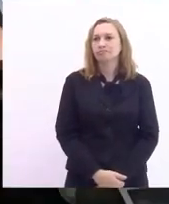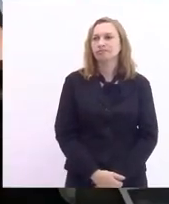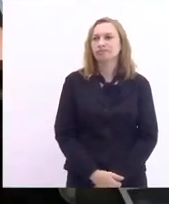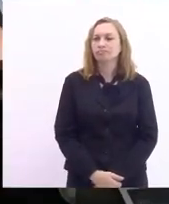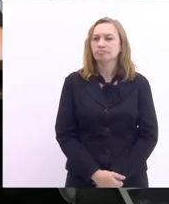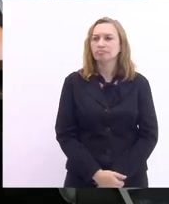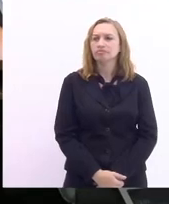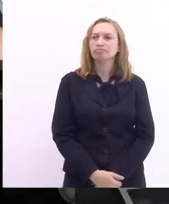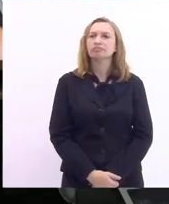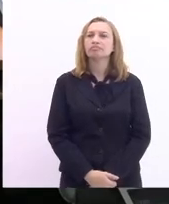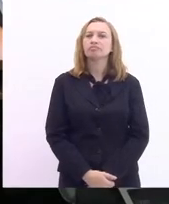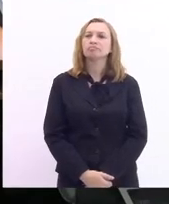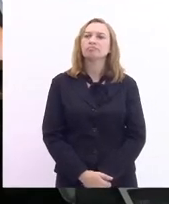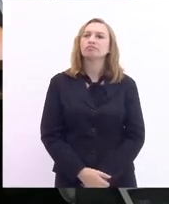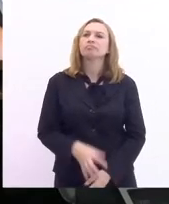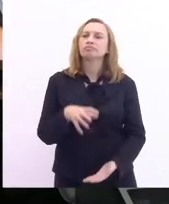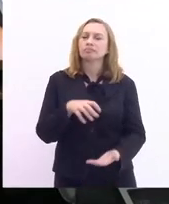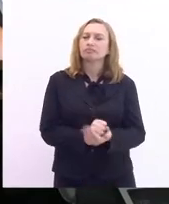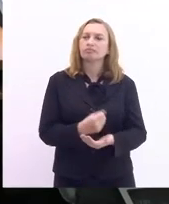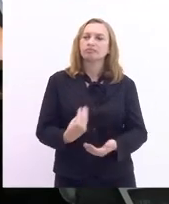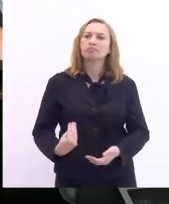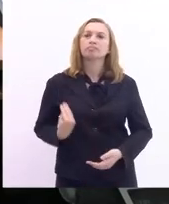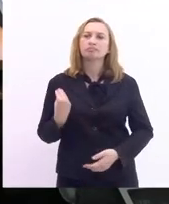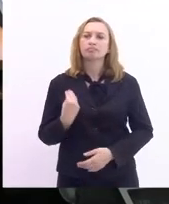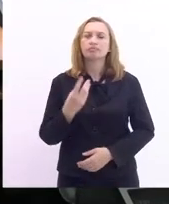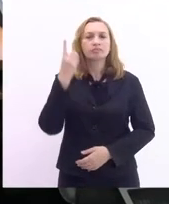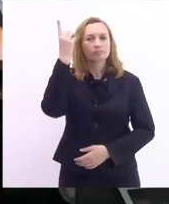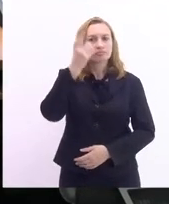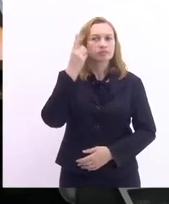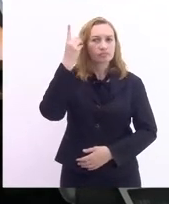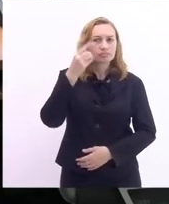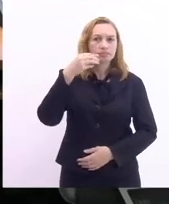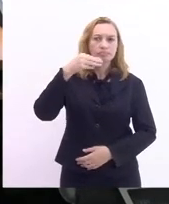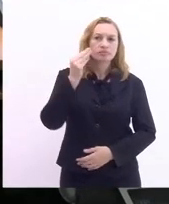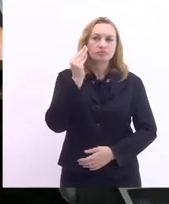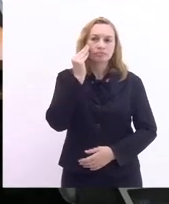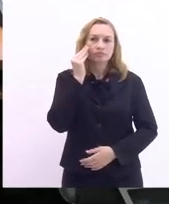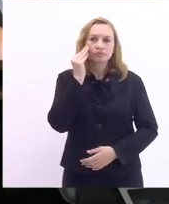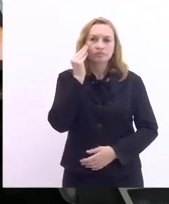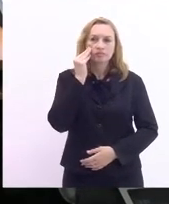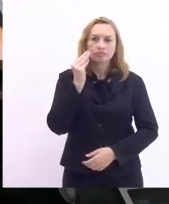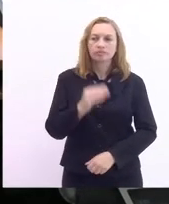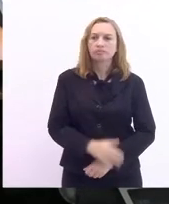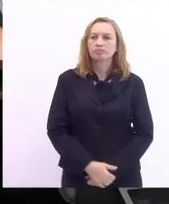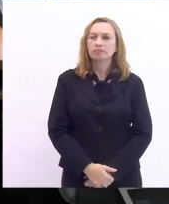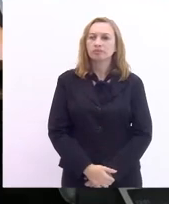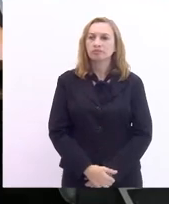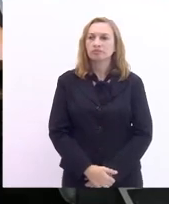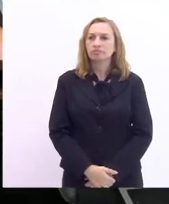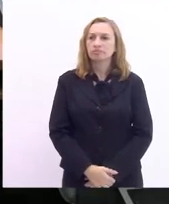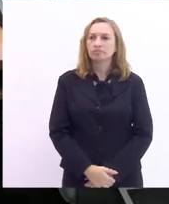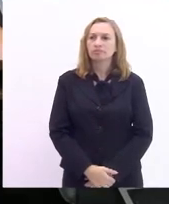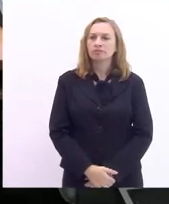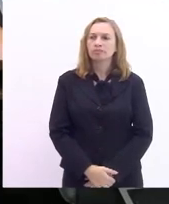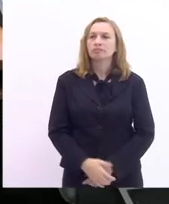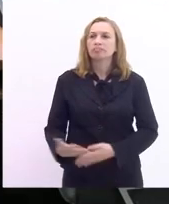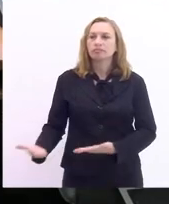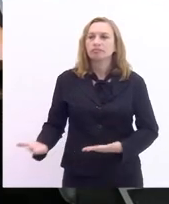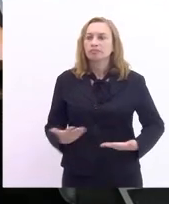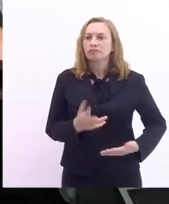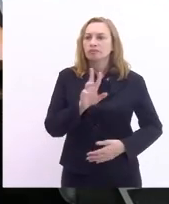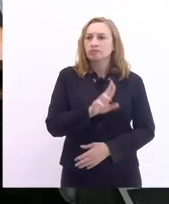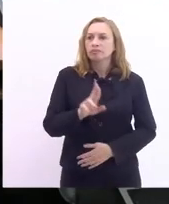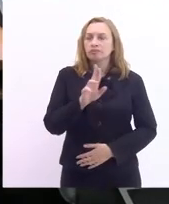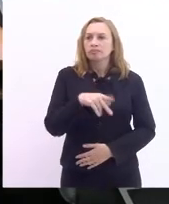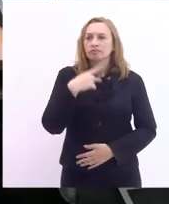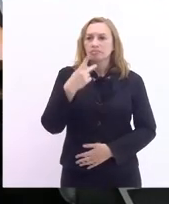Olá gostaríamos de registrar a presença da deputada estadual Mônica Francisco o convidamos para